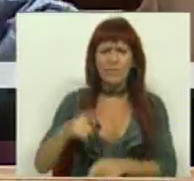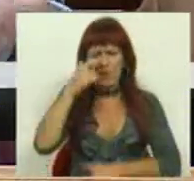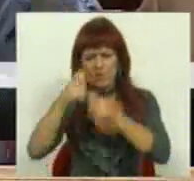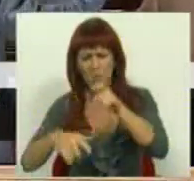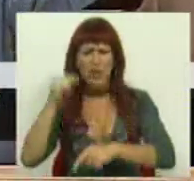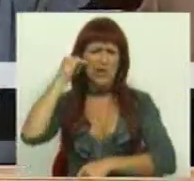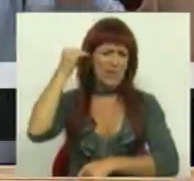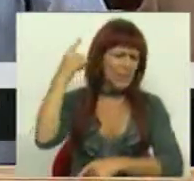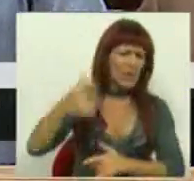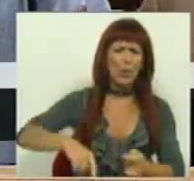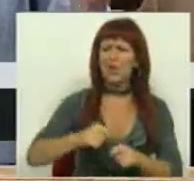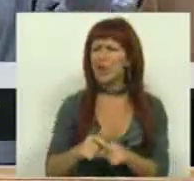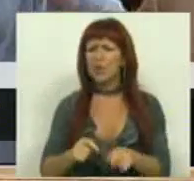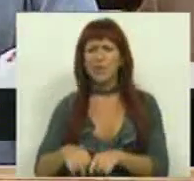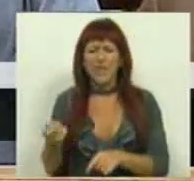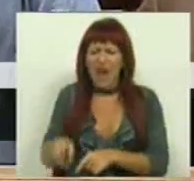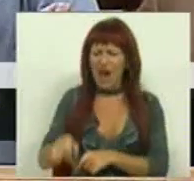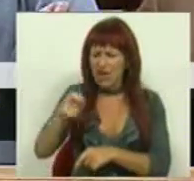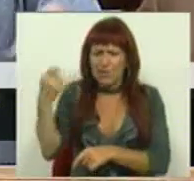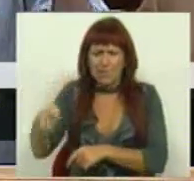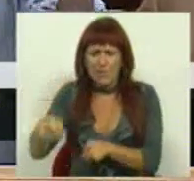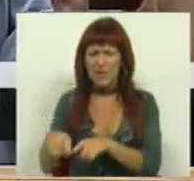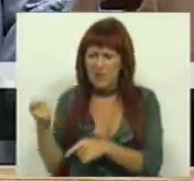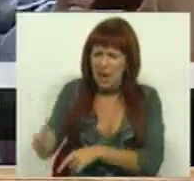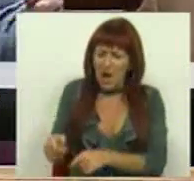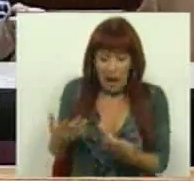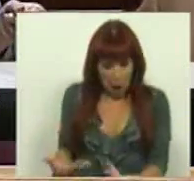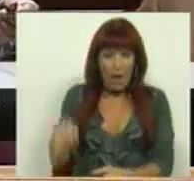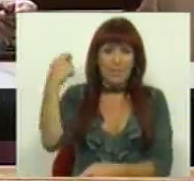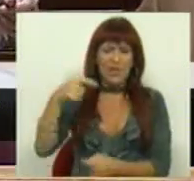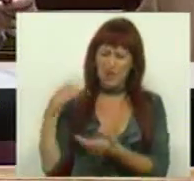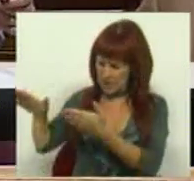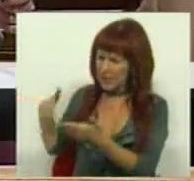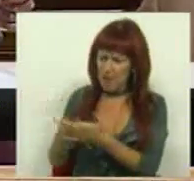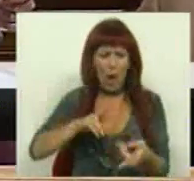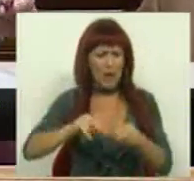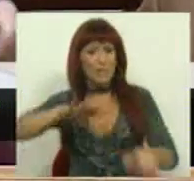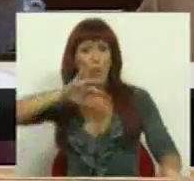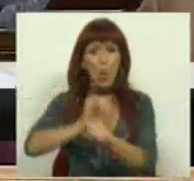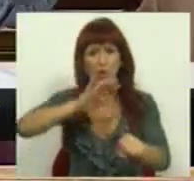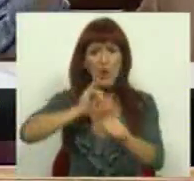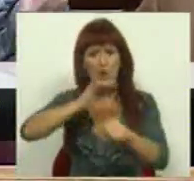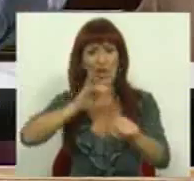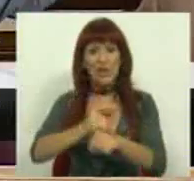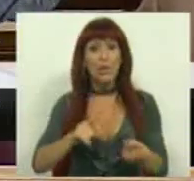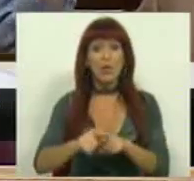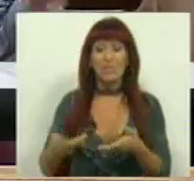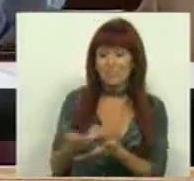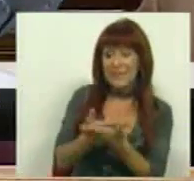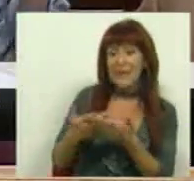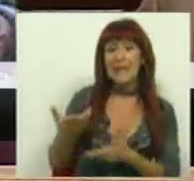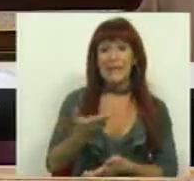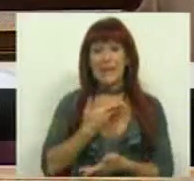cidadãos, especialistas, ex-chefes de Estado, atuais chefes de Estado, têm apresentado outras alternativas. Mutualizar